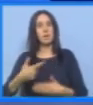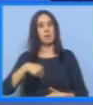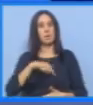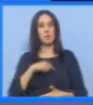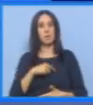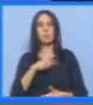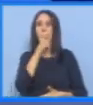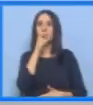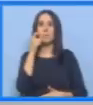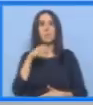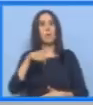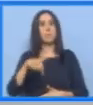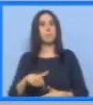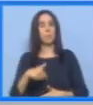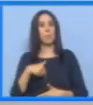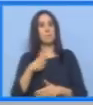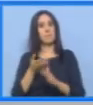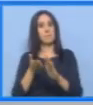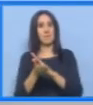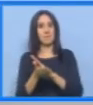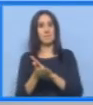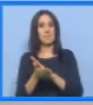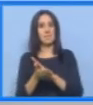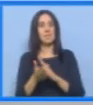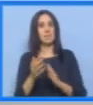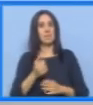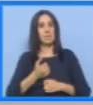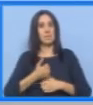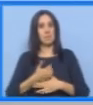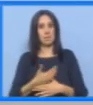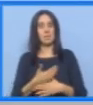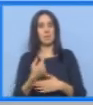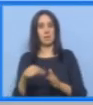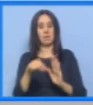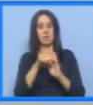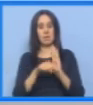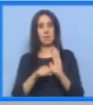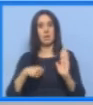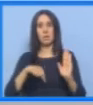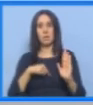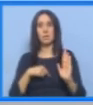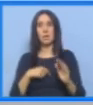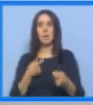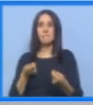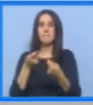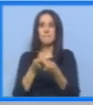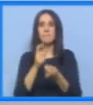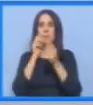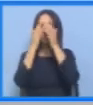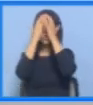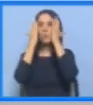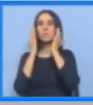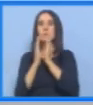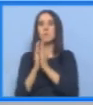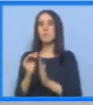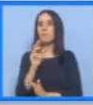nós prometemos logo na nossa profissão. Portanto, toda a nossa vida vai nessa linha de responder ao pedido de Nossa Senhora em